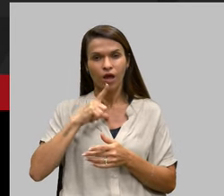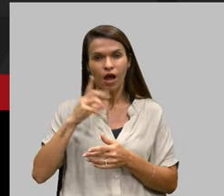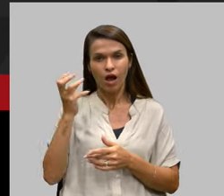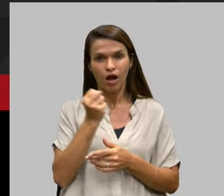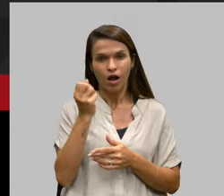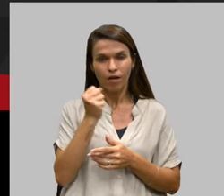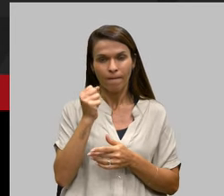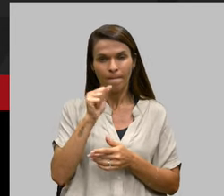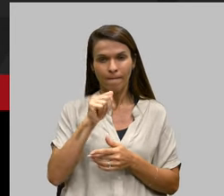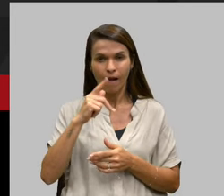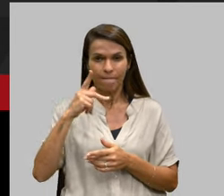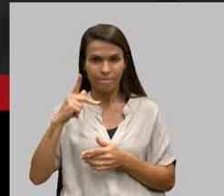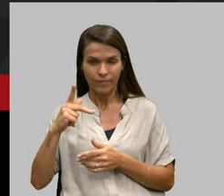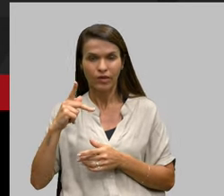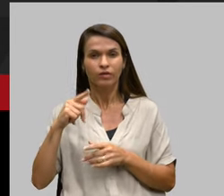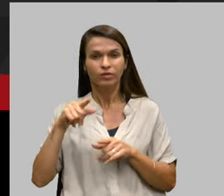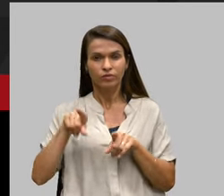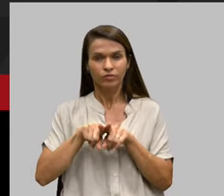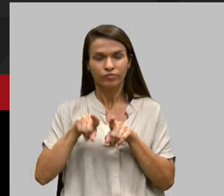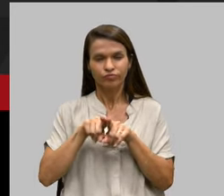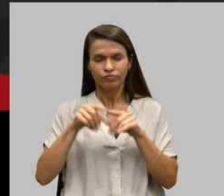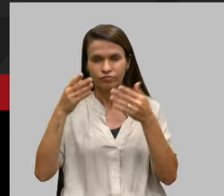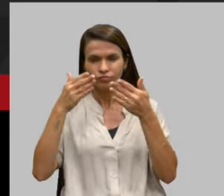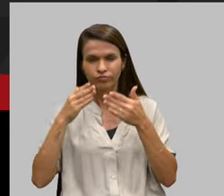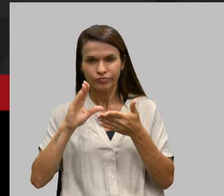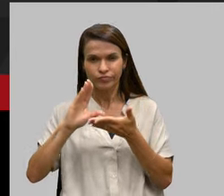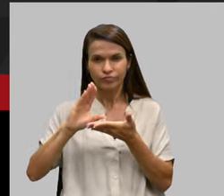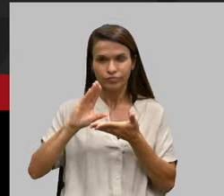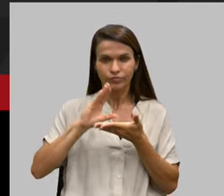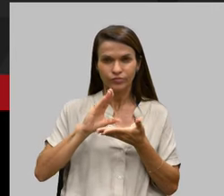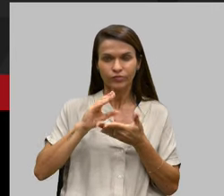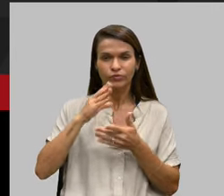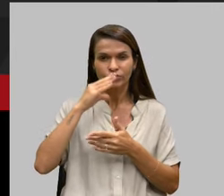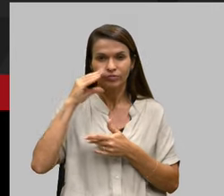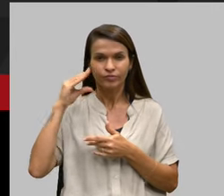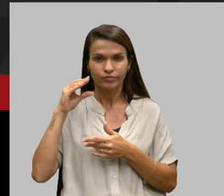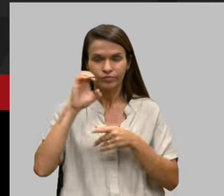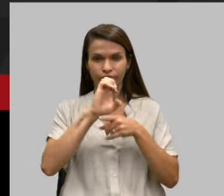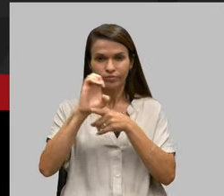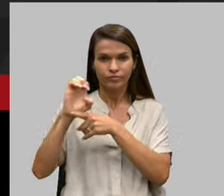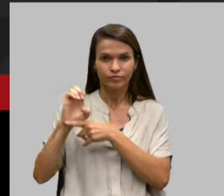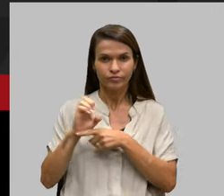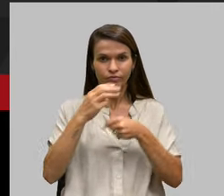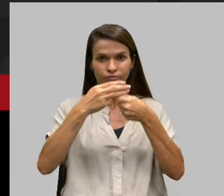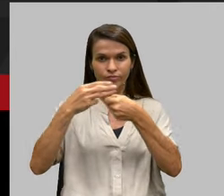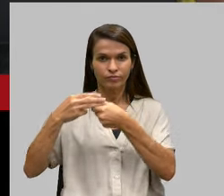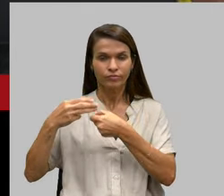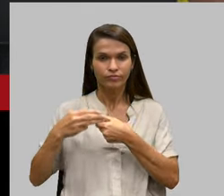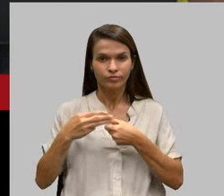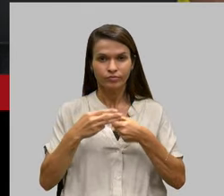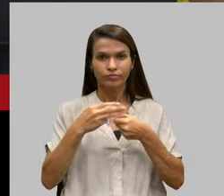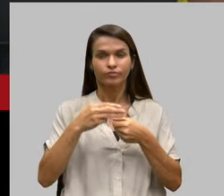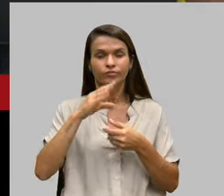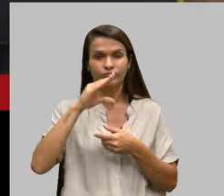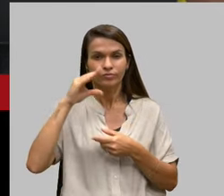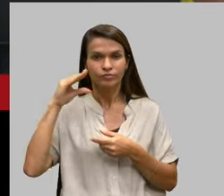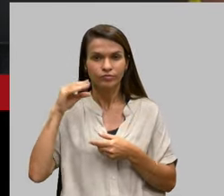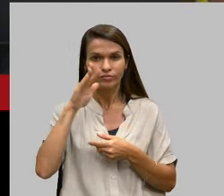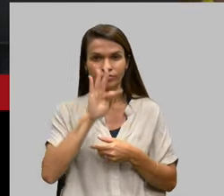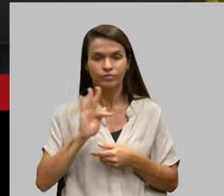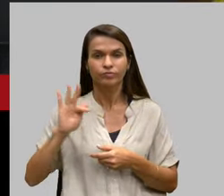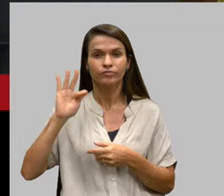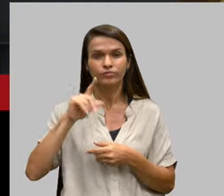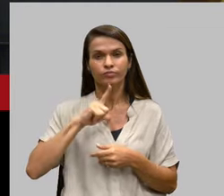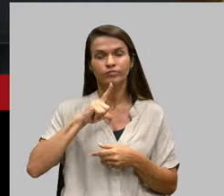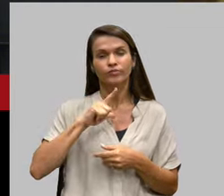adequarem as alíquotas de contribuição dos Servidores dos dos estados e dos Municípios a dos Servidores federais hoje a gente já